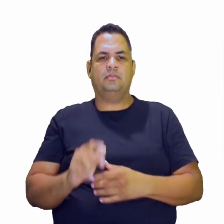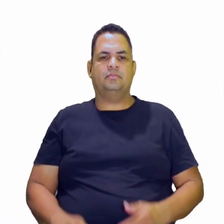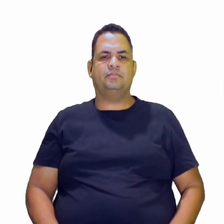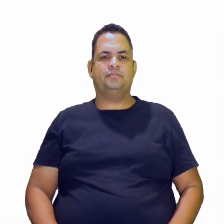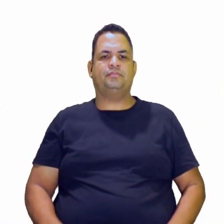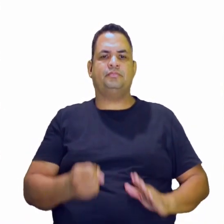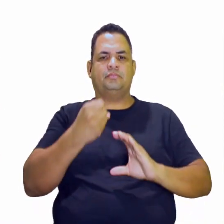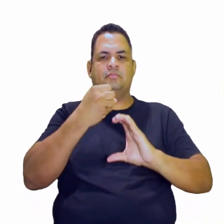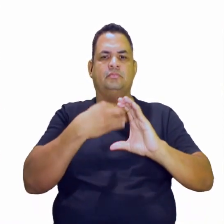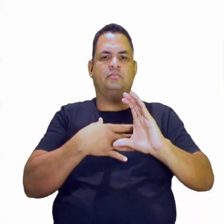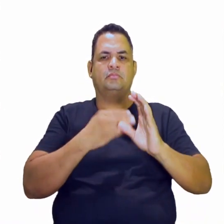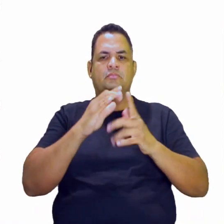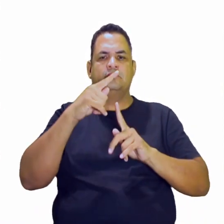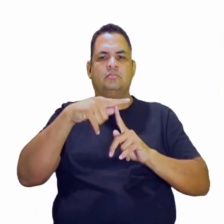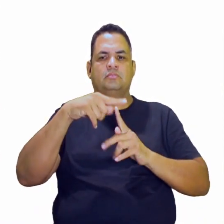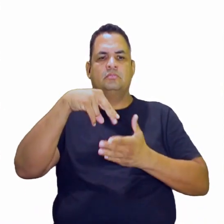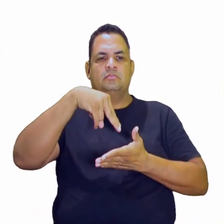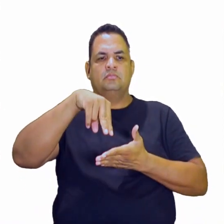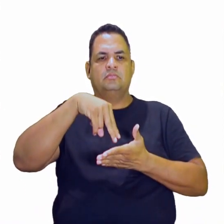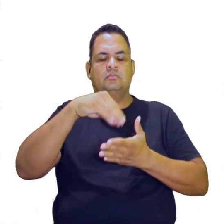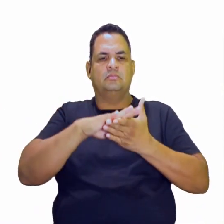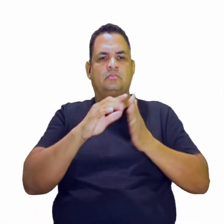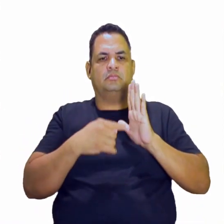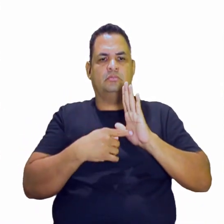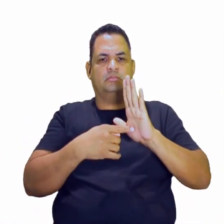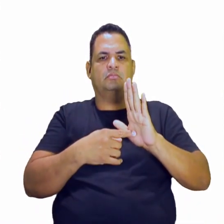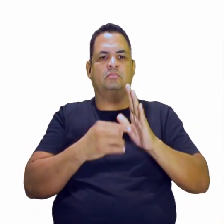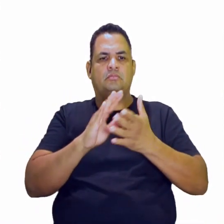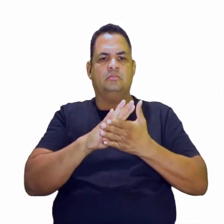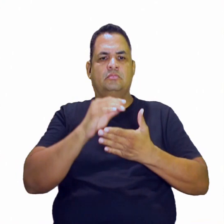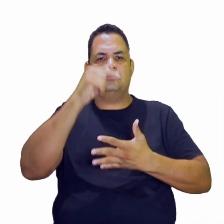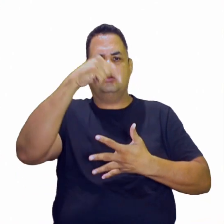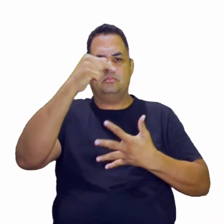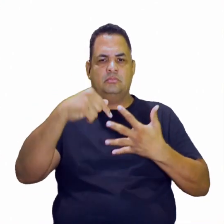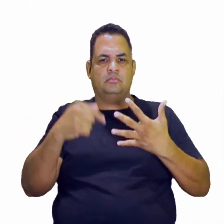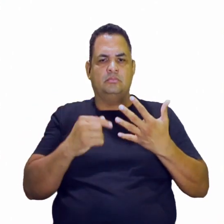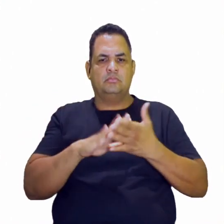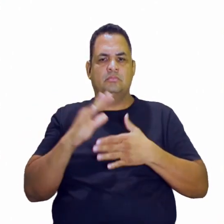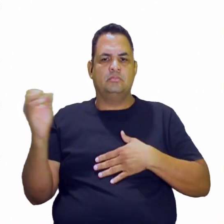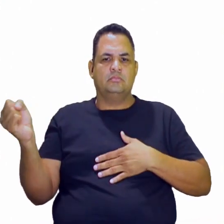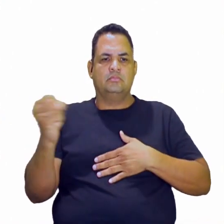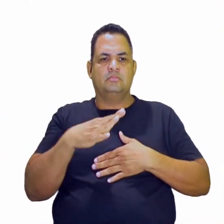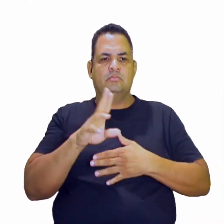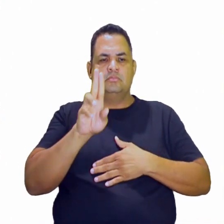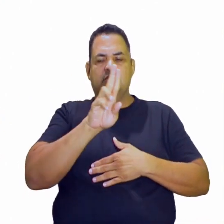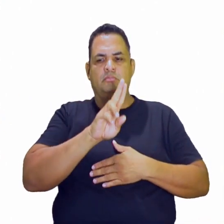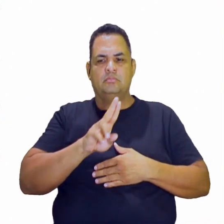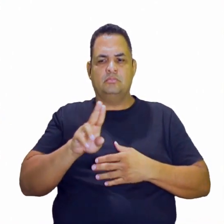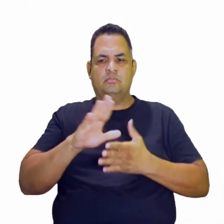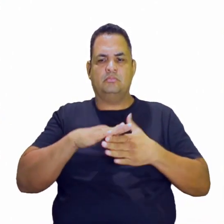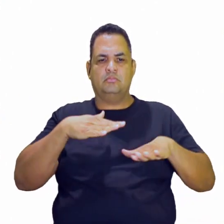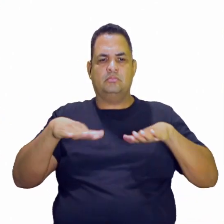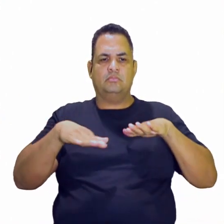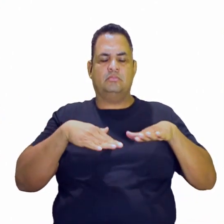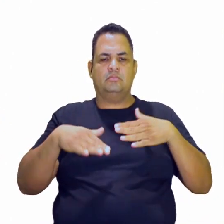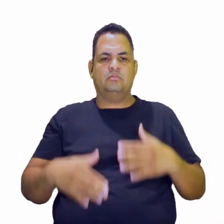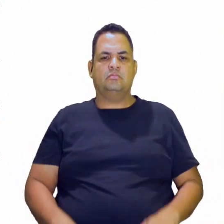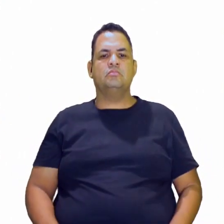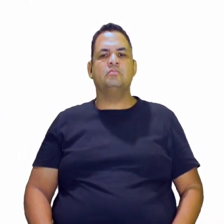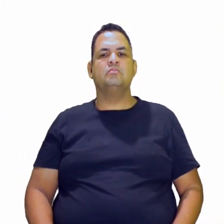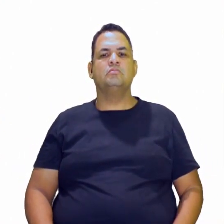break caracteriza-se como um tipo de dança que representa aspectos contemporâneos por meio de